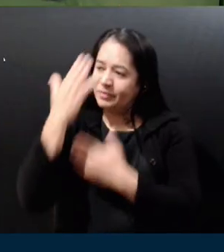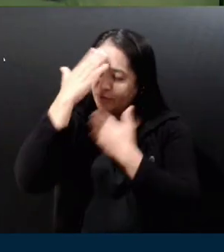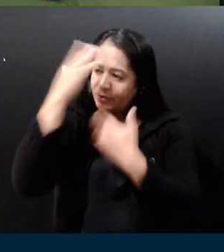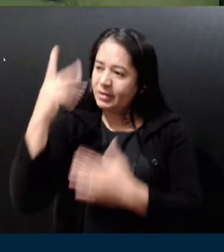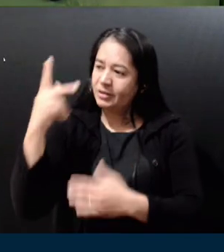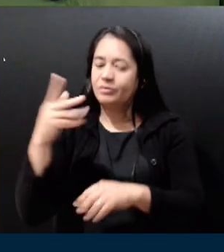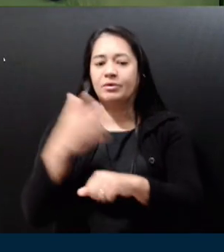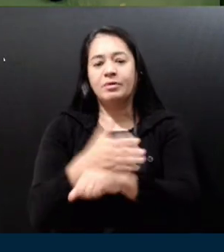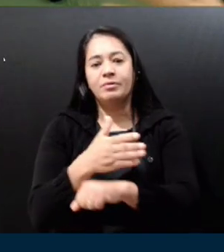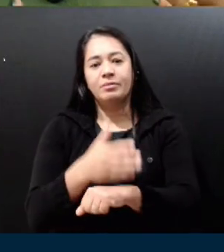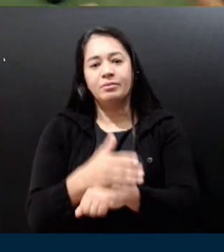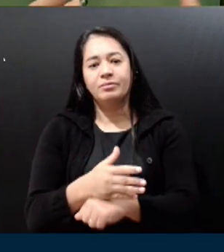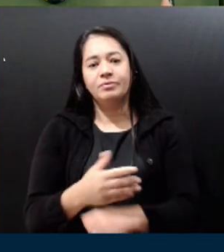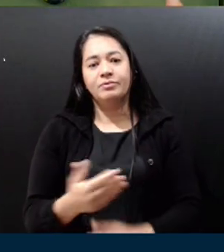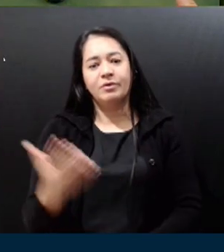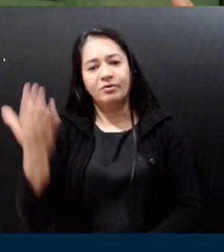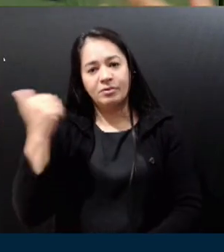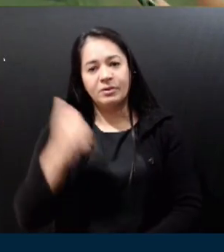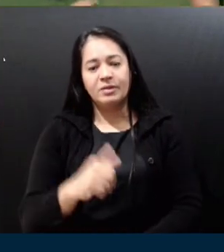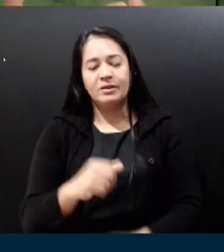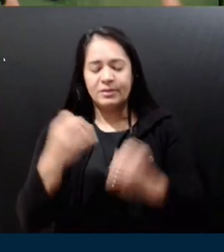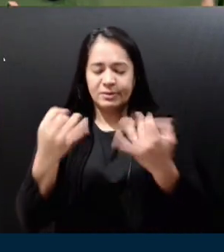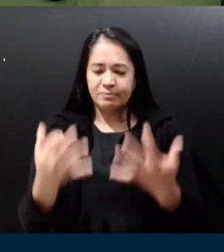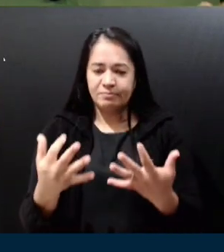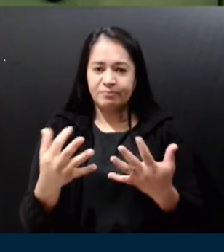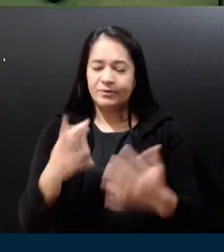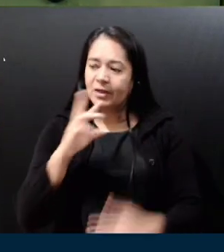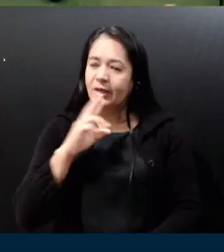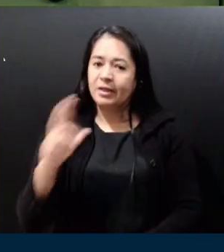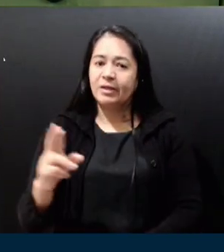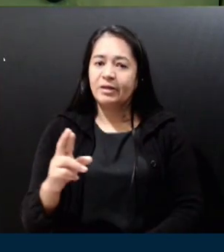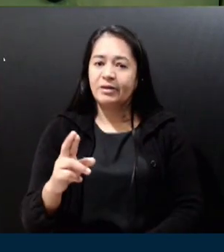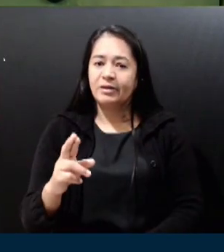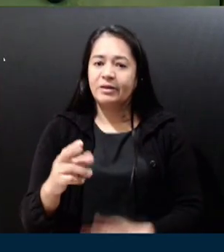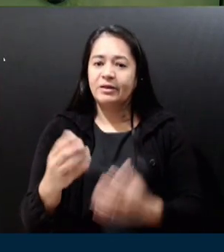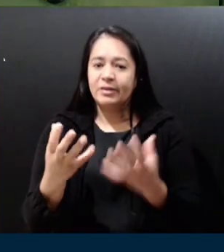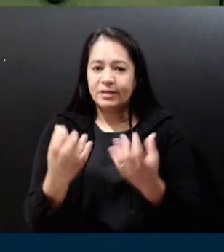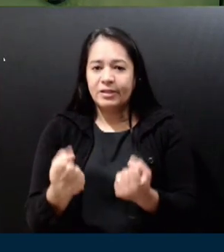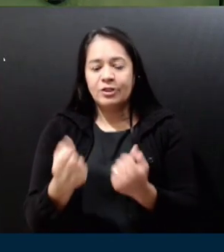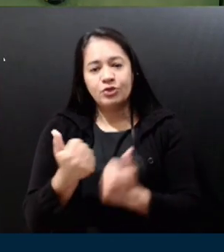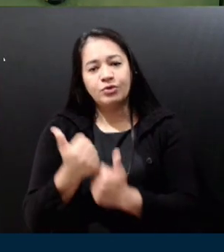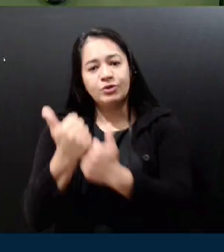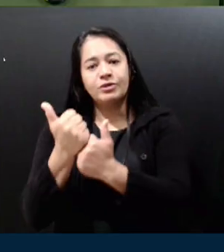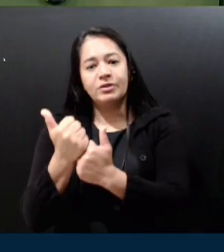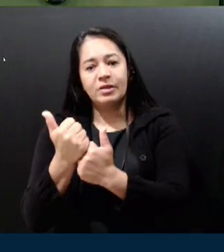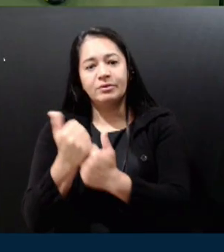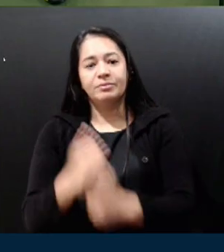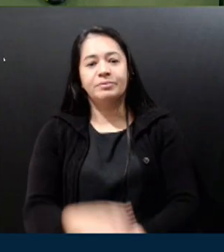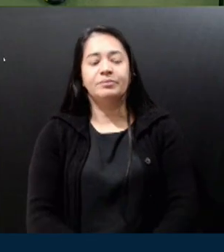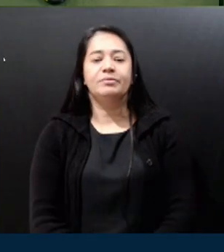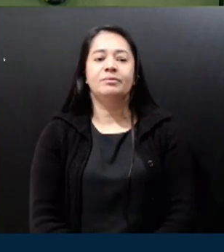lá, doutora, vamos responder e amparar a Aninha aí nessa questão.